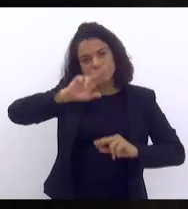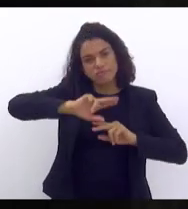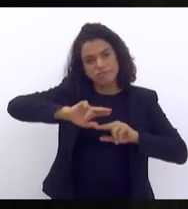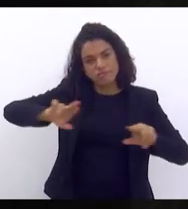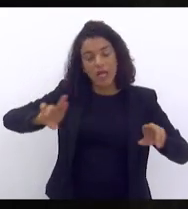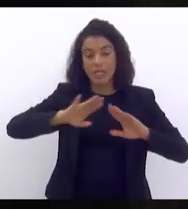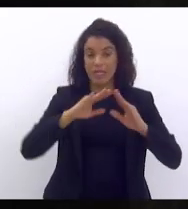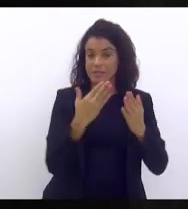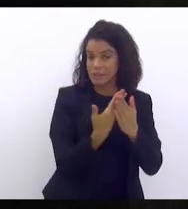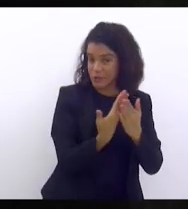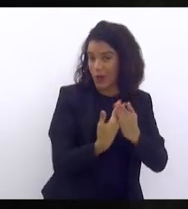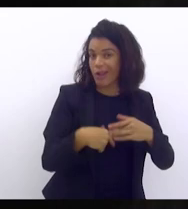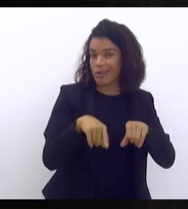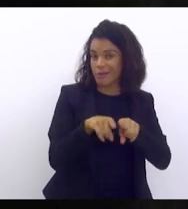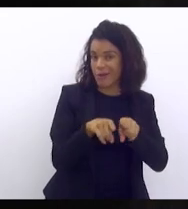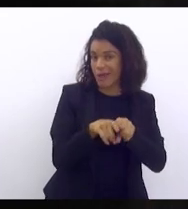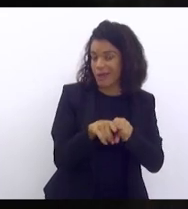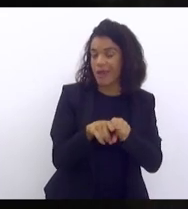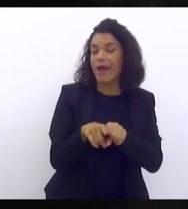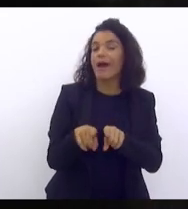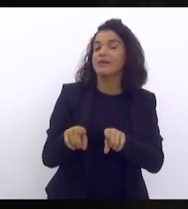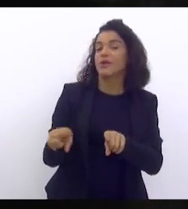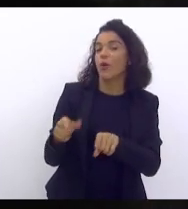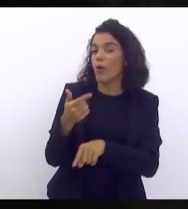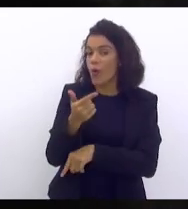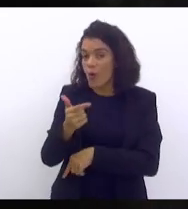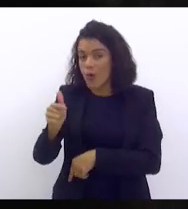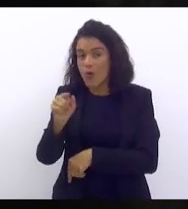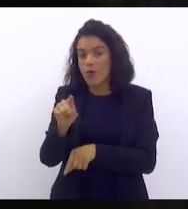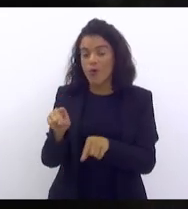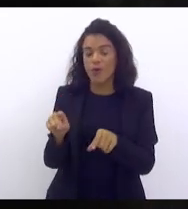também. Então, a gente atende também o